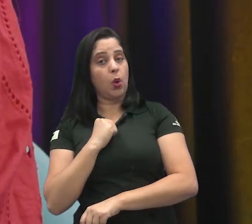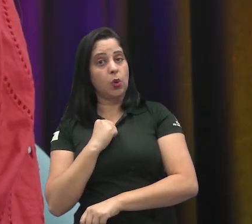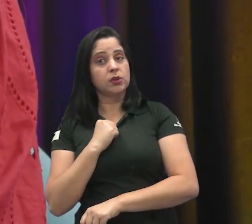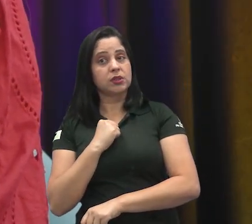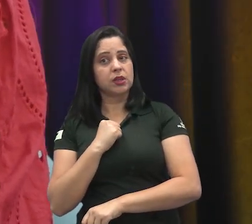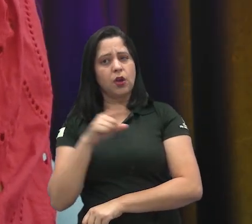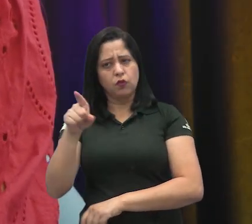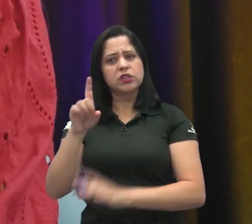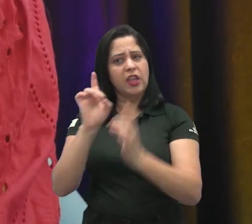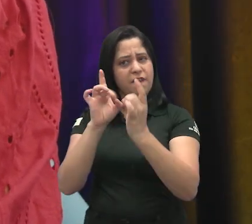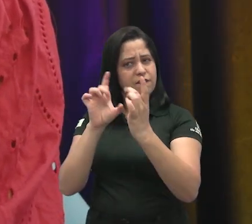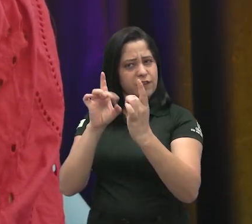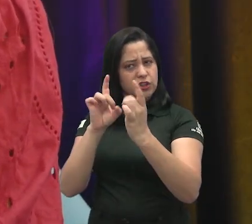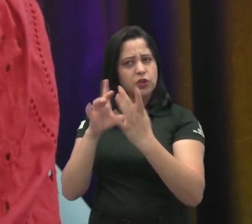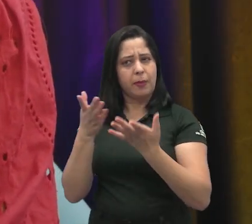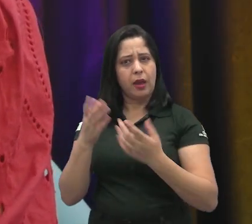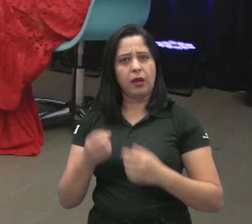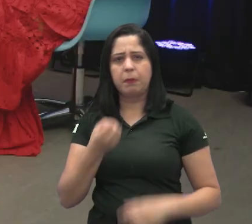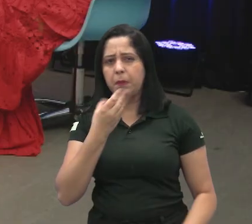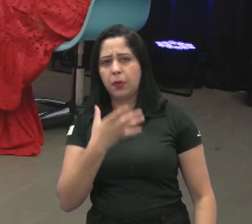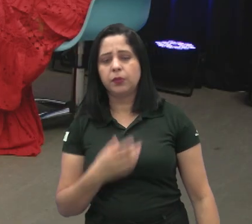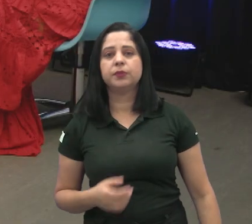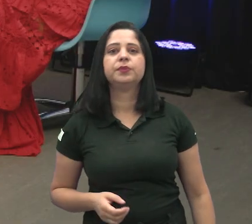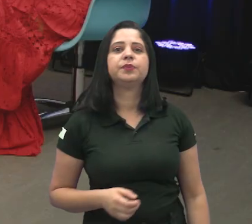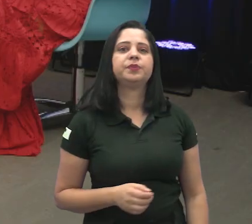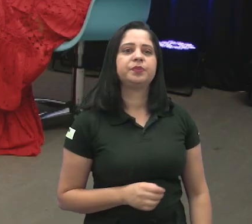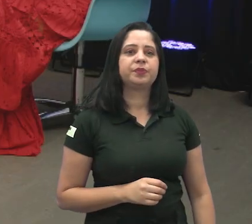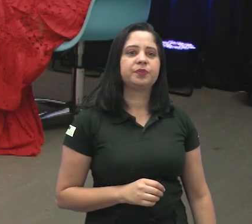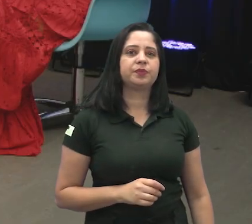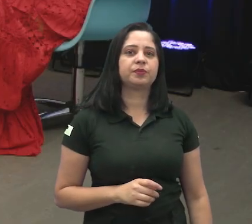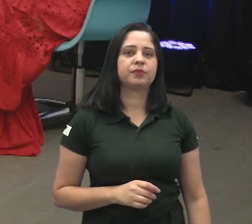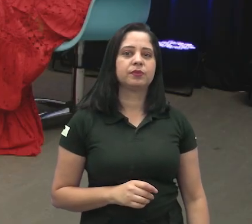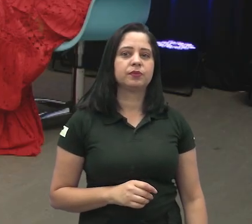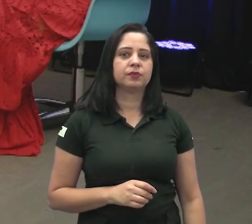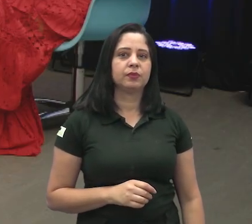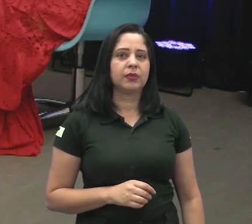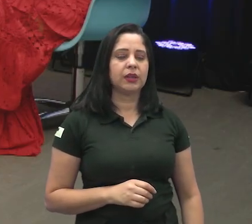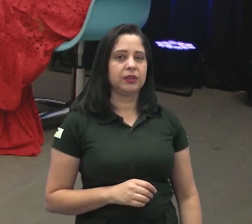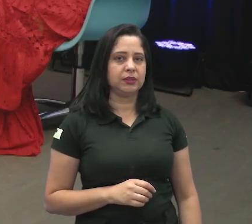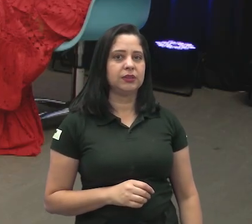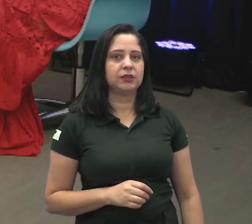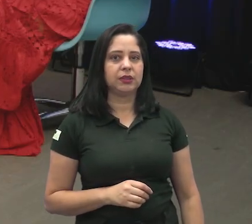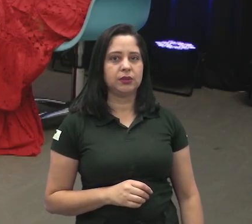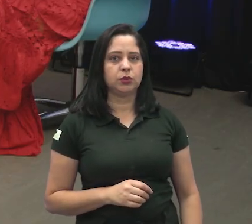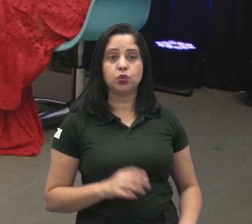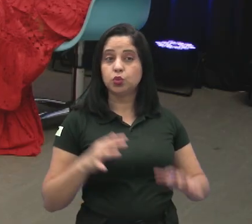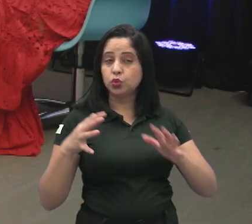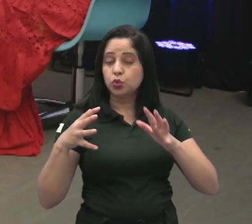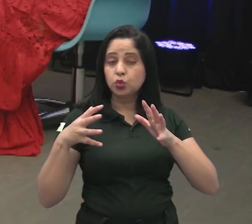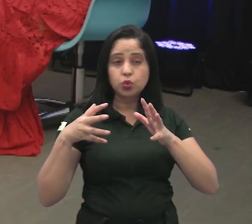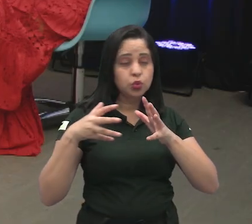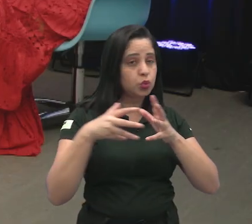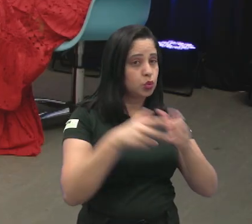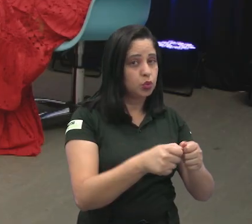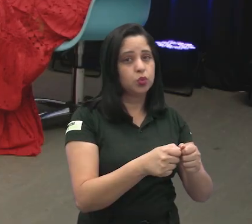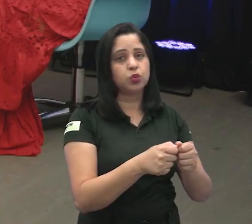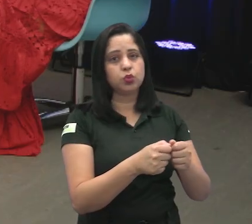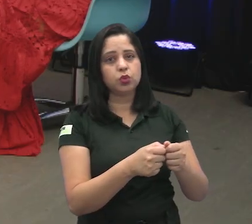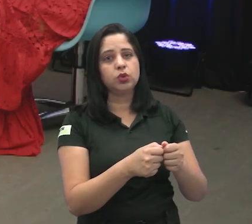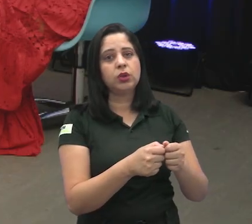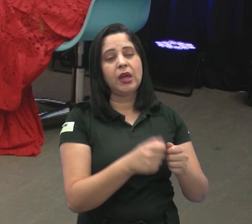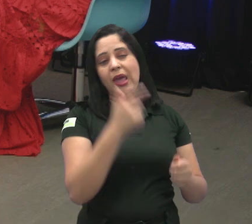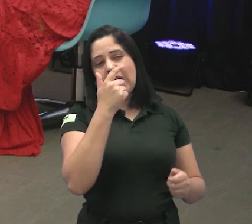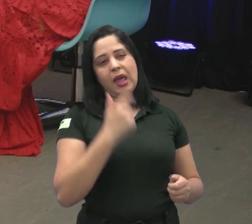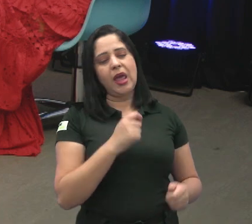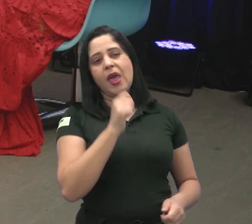teve um feedback ali no privado da galera. Eu acho que de todas as experimentações, porque ainda eu